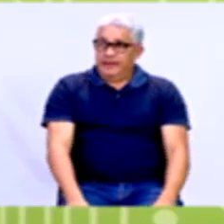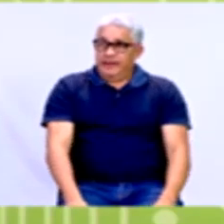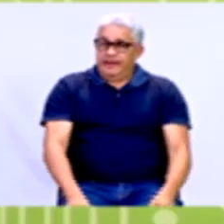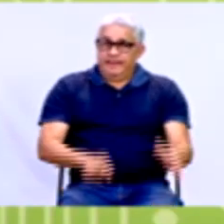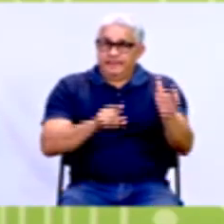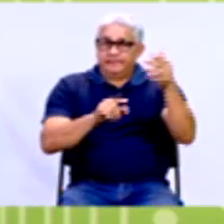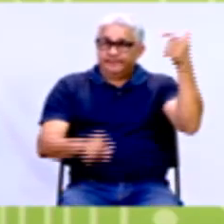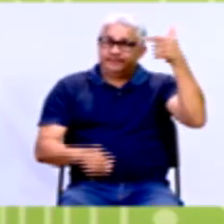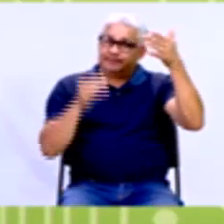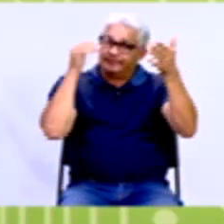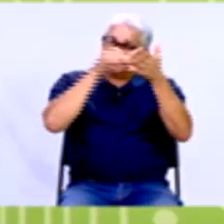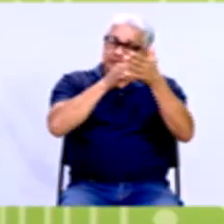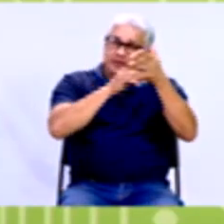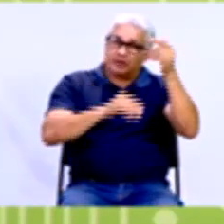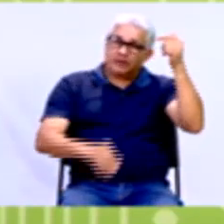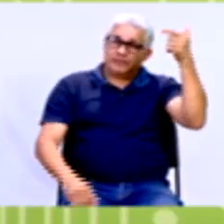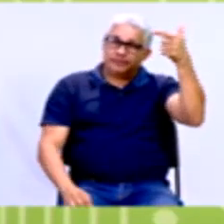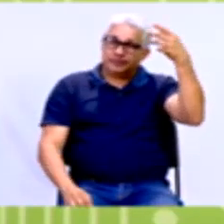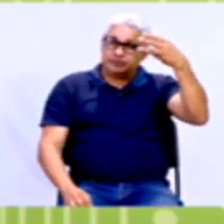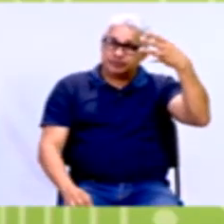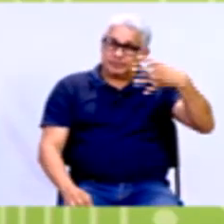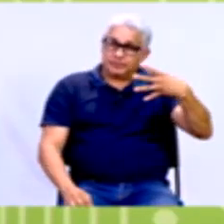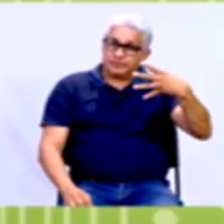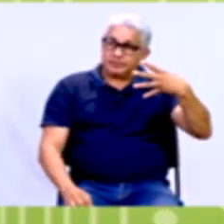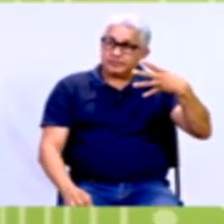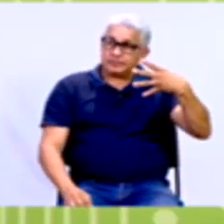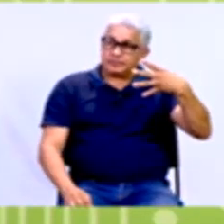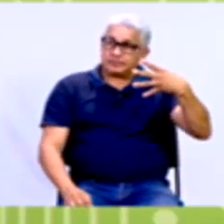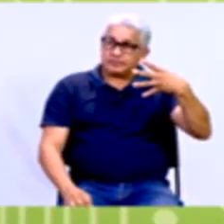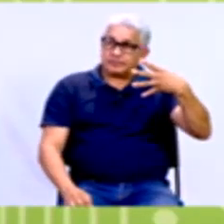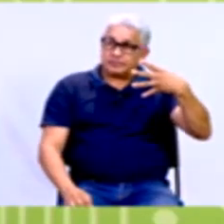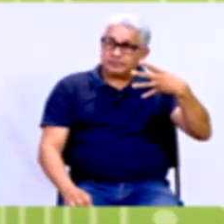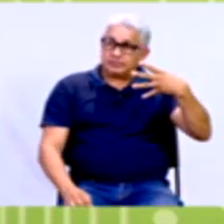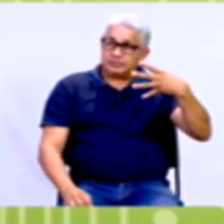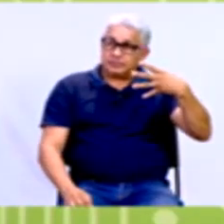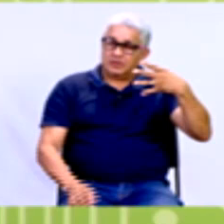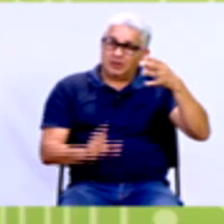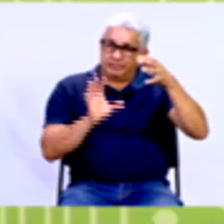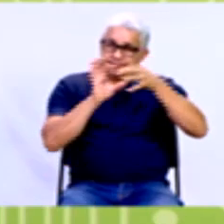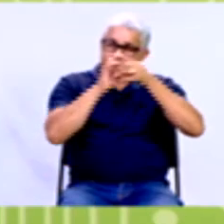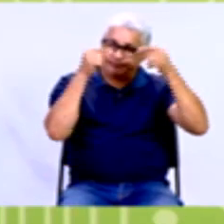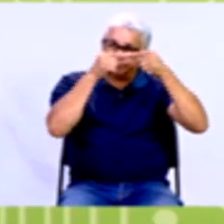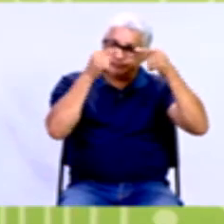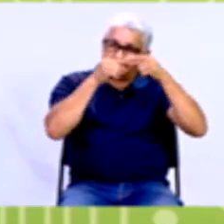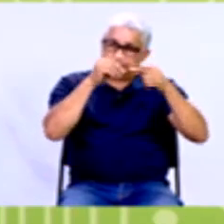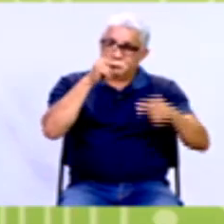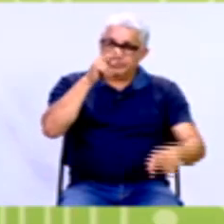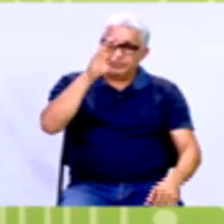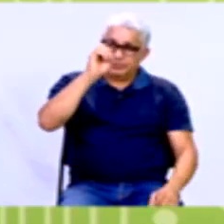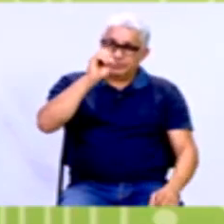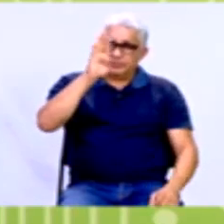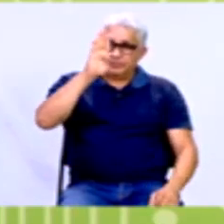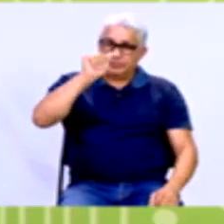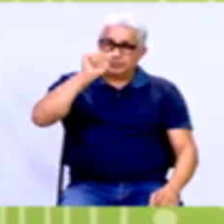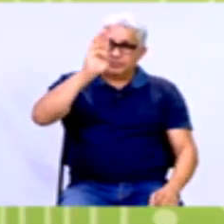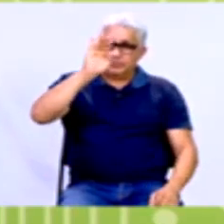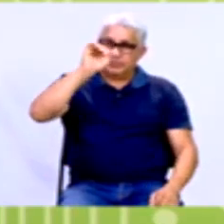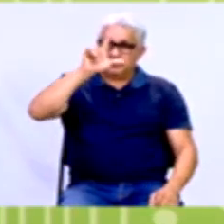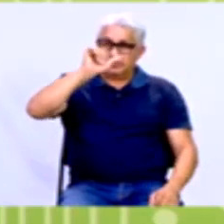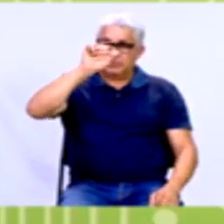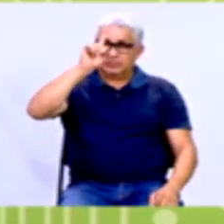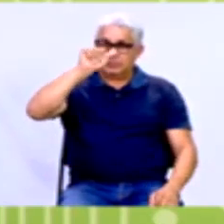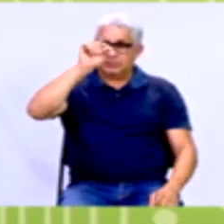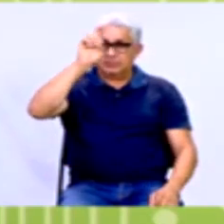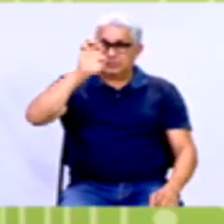a segunda, a terceira e a quarta questão já é mais ligada aqui ao que a gente falou de probabilidade, tá? Se vocês tiverem